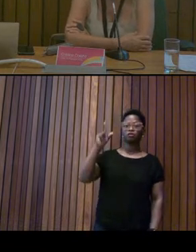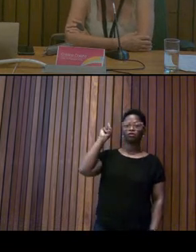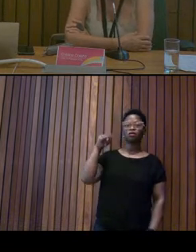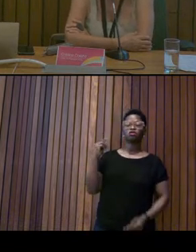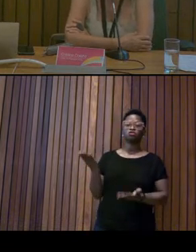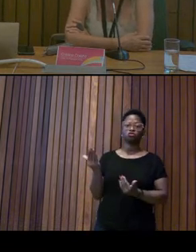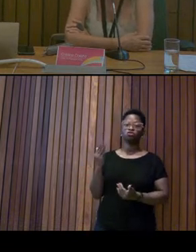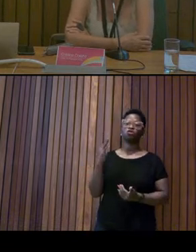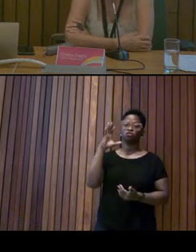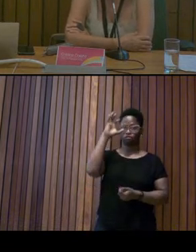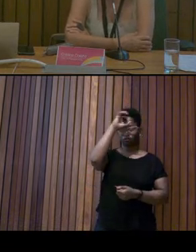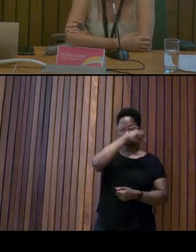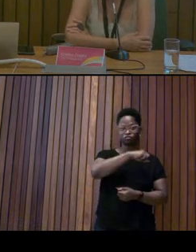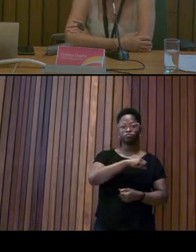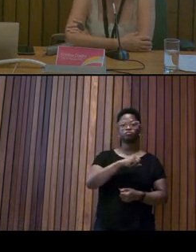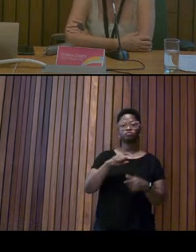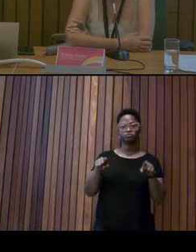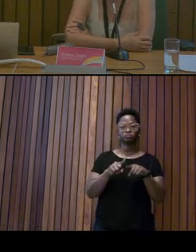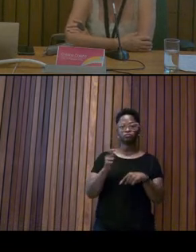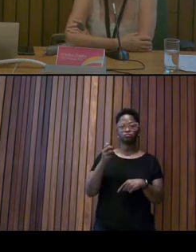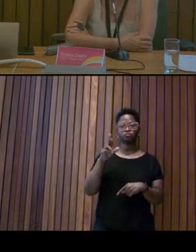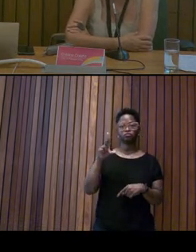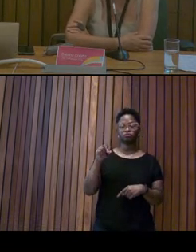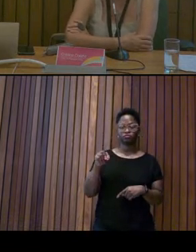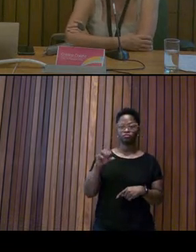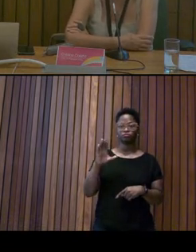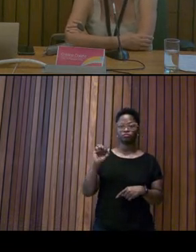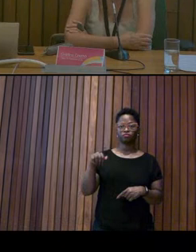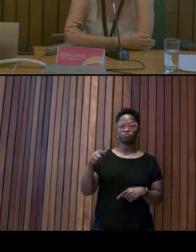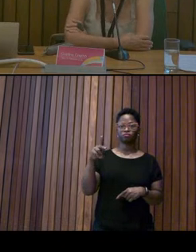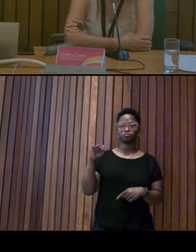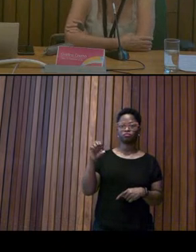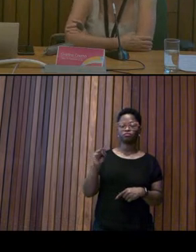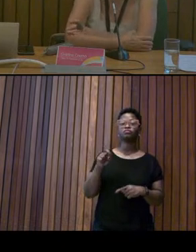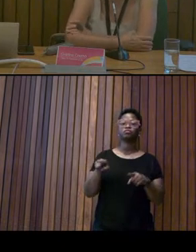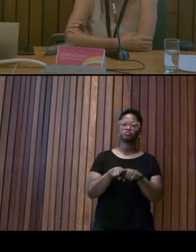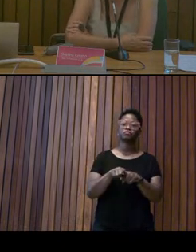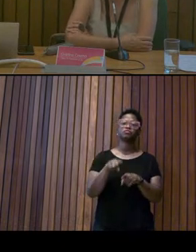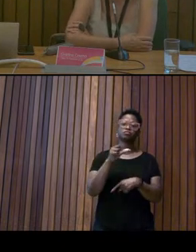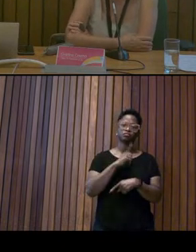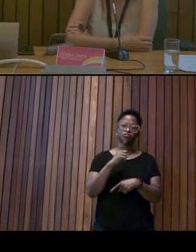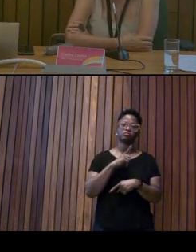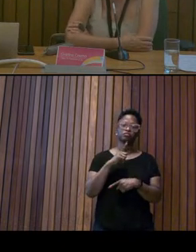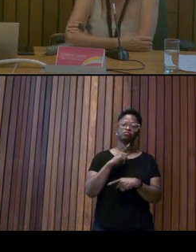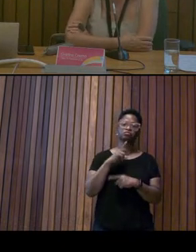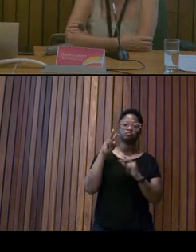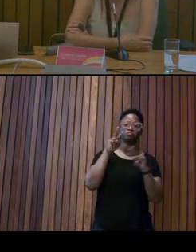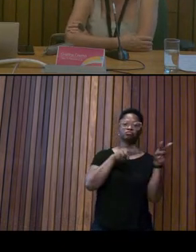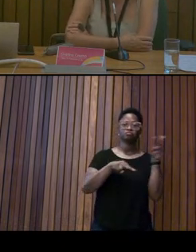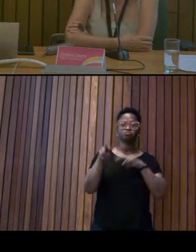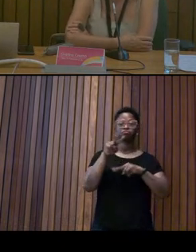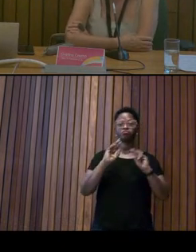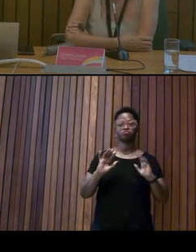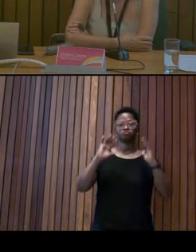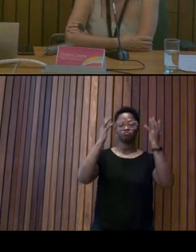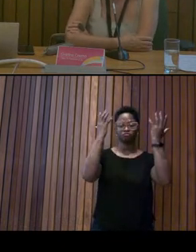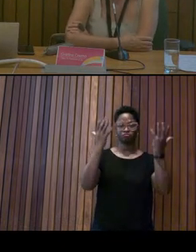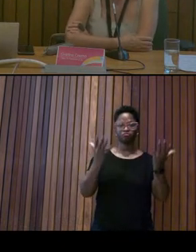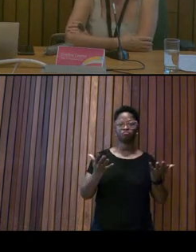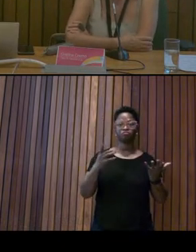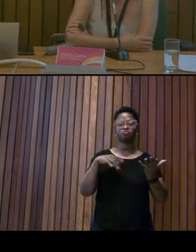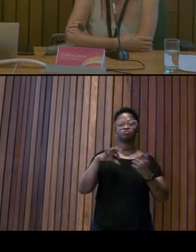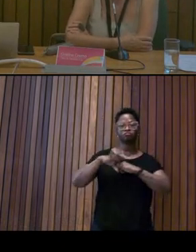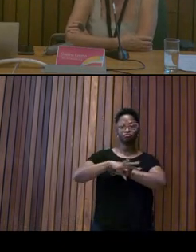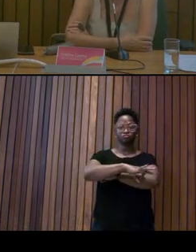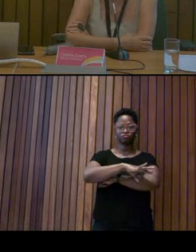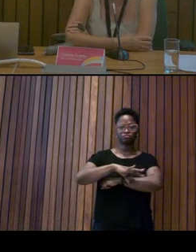jovem aprendiz, e Leandro Campos, que está aqui também nos prestigiando esse evento, foi o